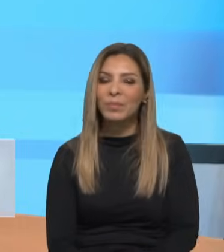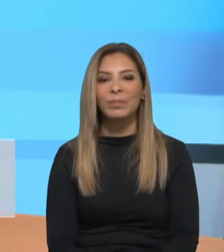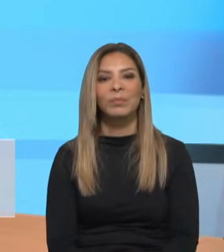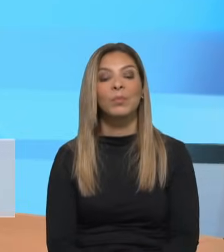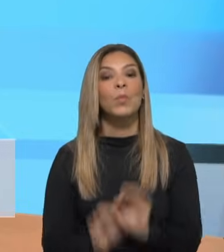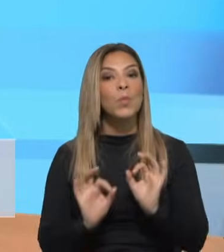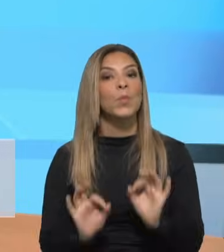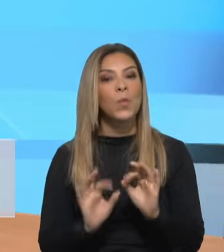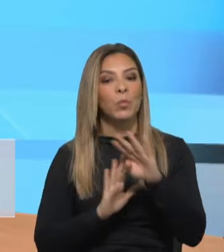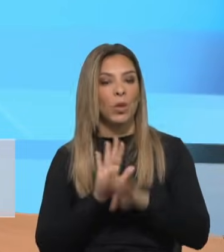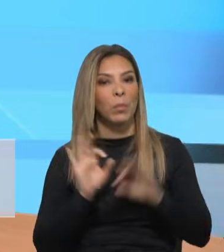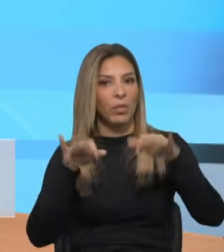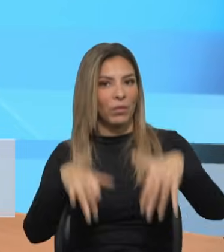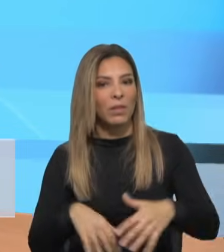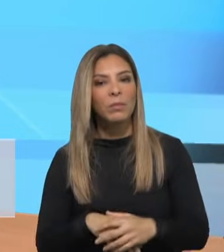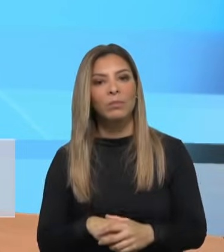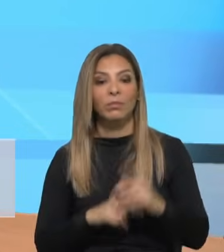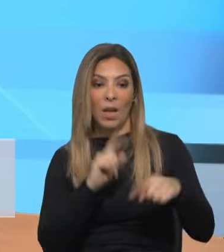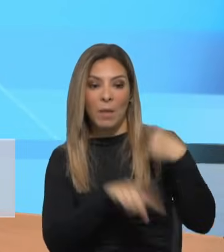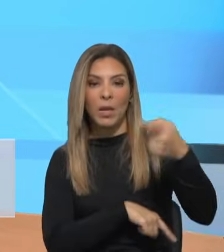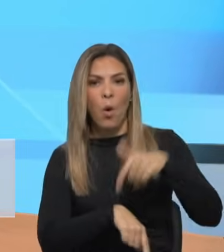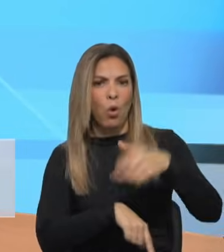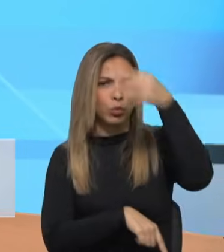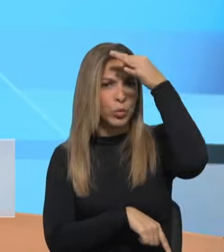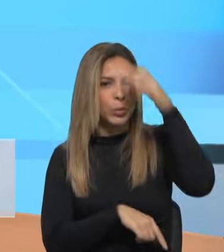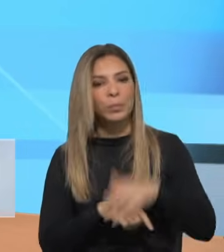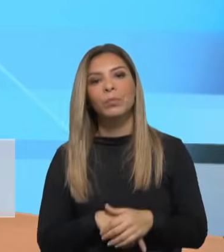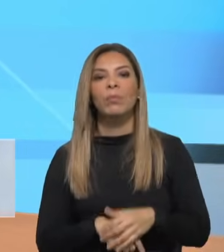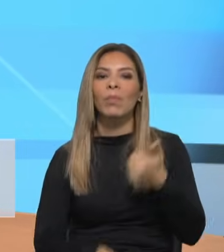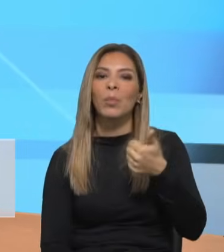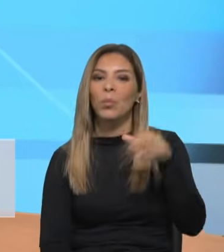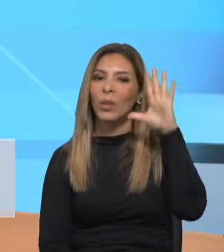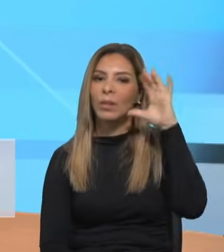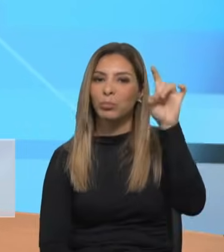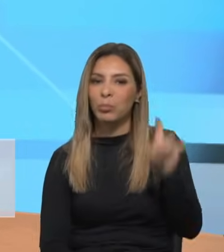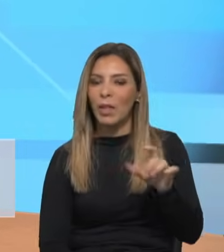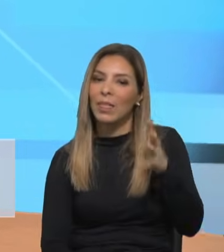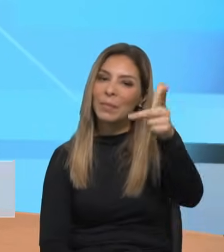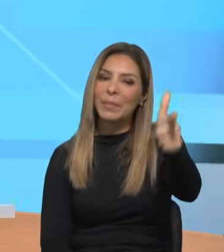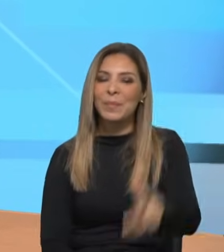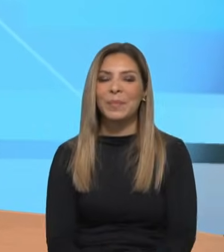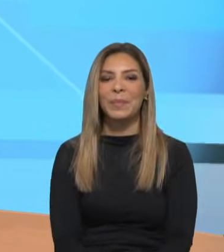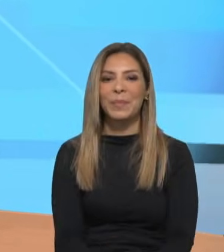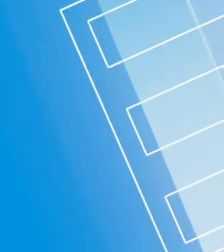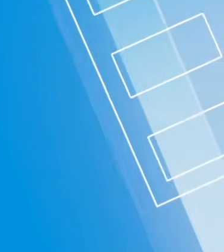tudo por hoje. Nós voltaremos amanhã à mesma hora. Tenha então uma muito boa tarde e até amanhã, se Deus quiser.